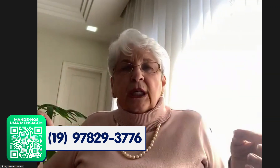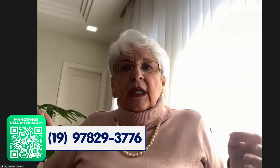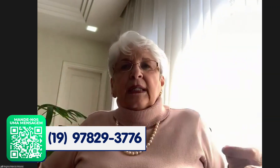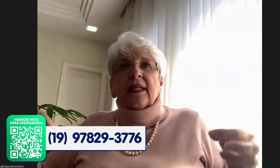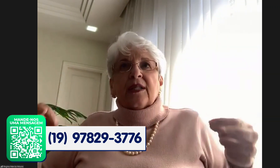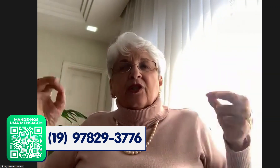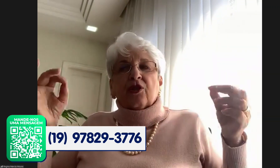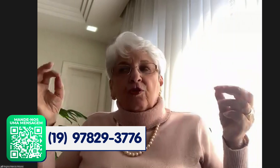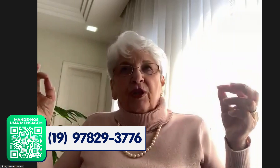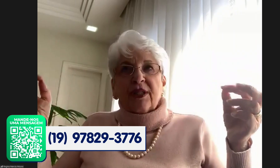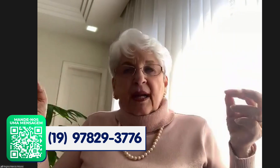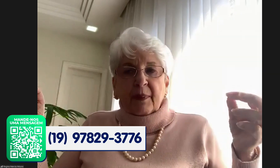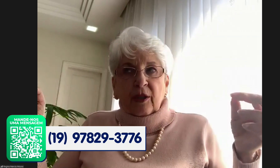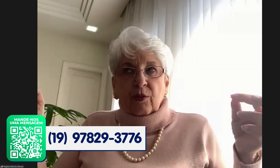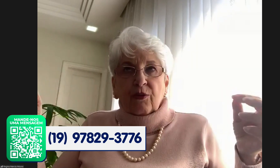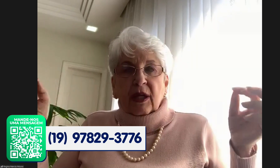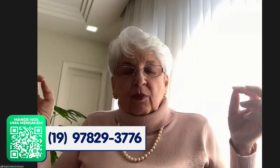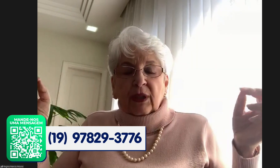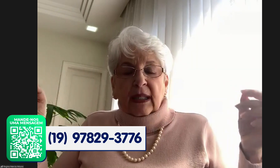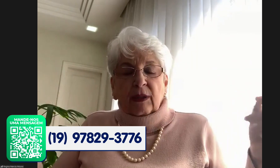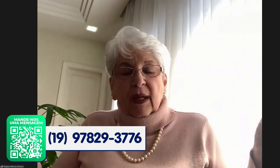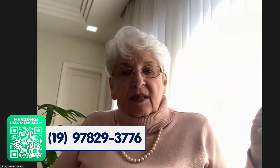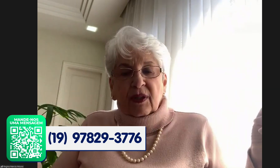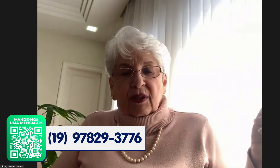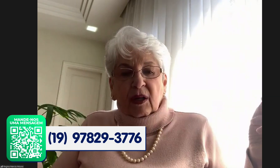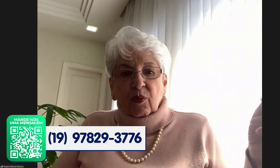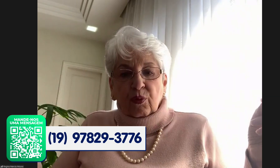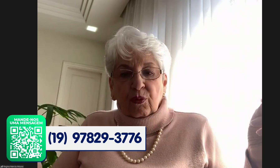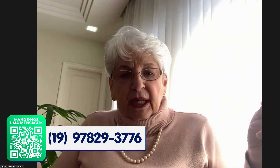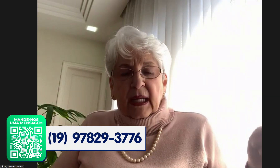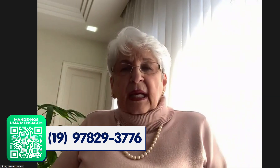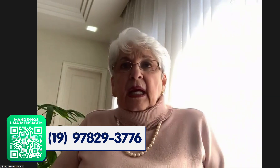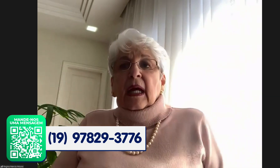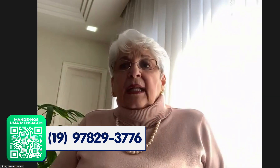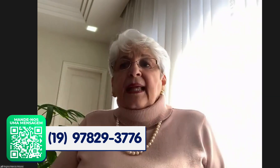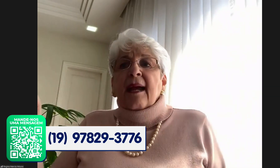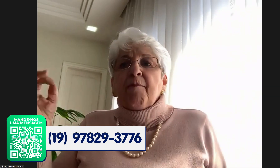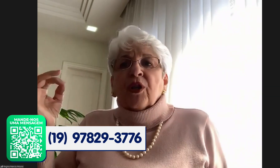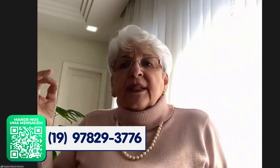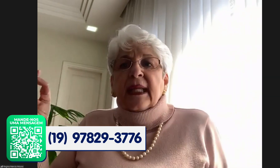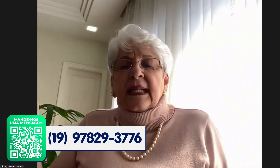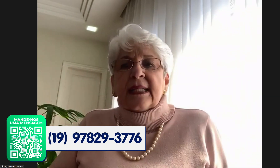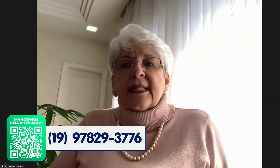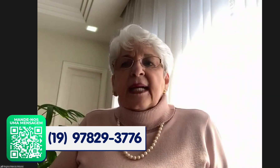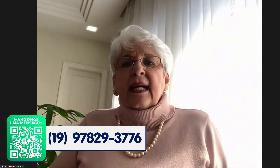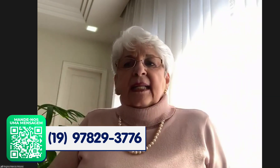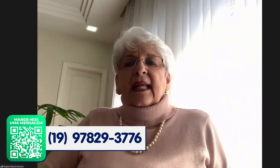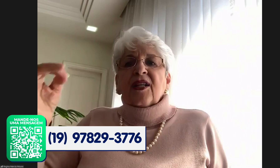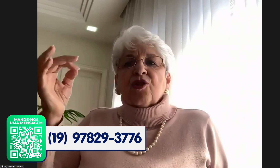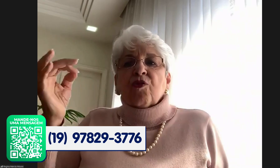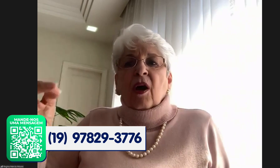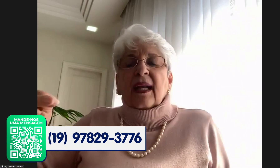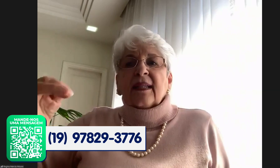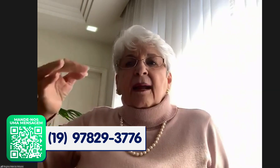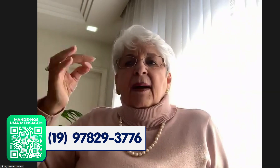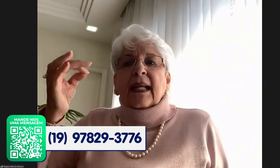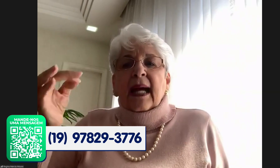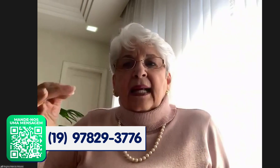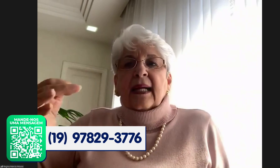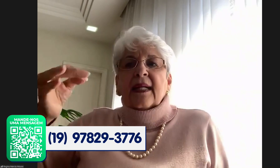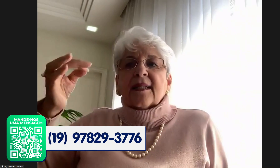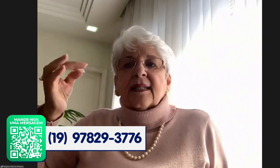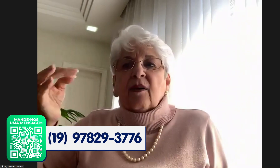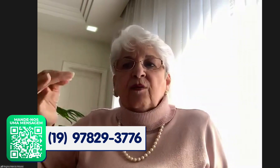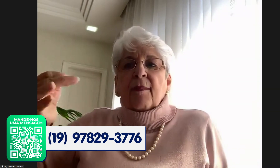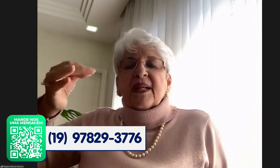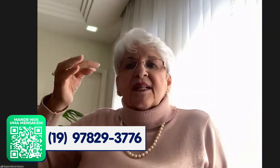insistentemente, nesses 2 capítulos da educação e da cultura, da importância da escola trabalhar